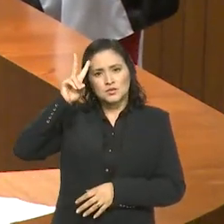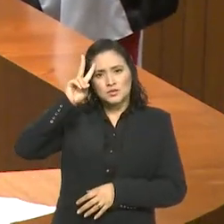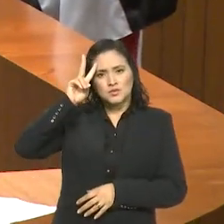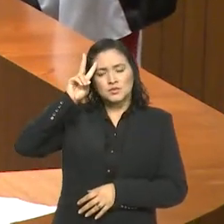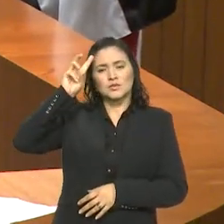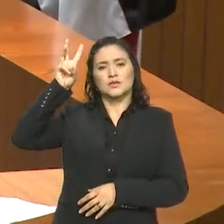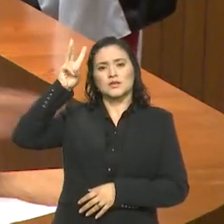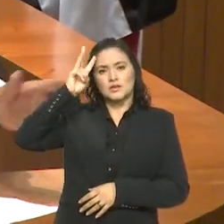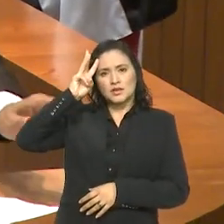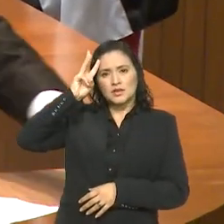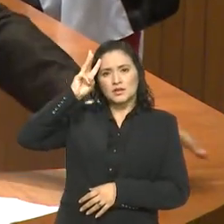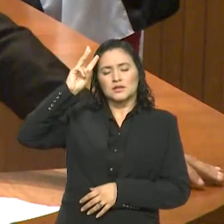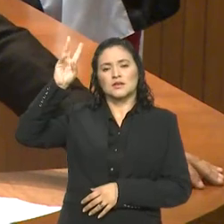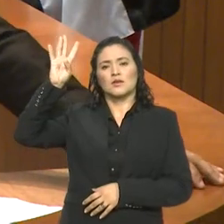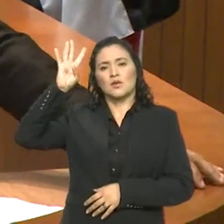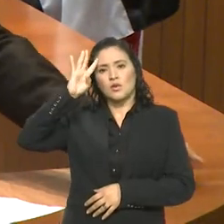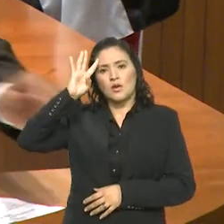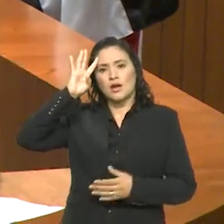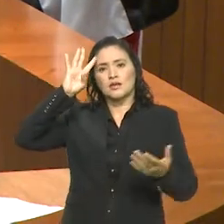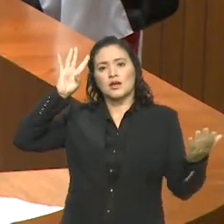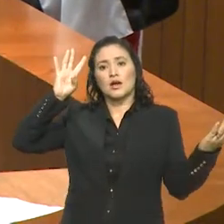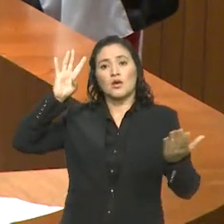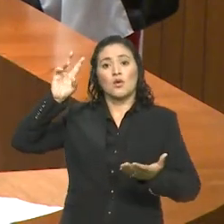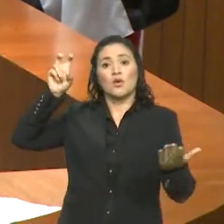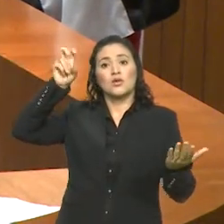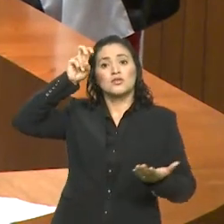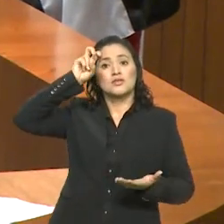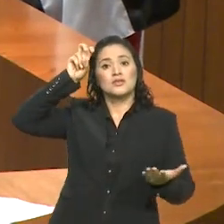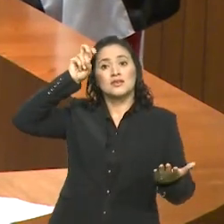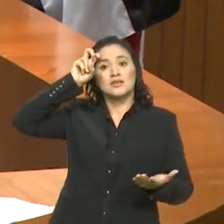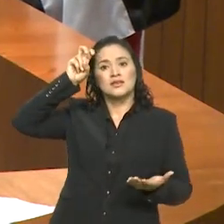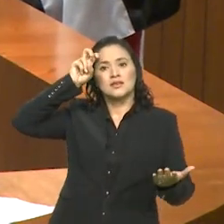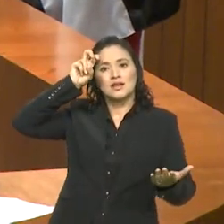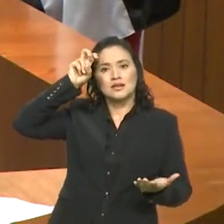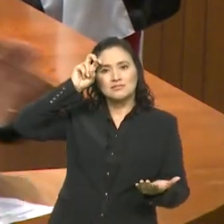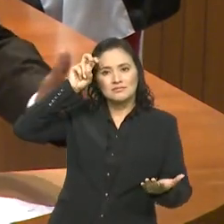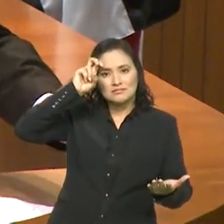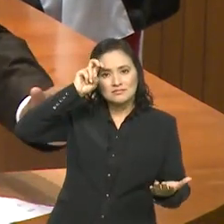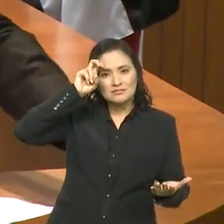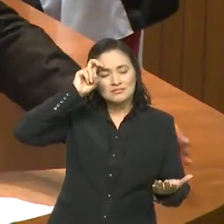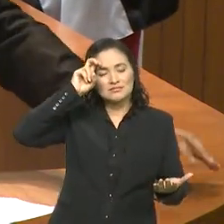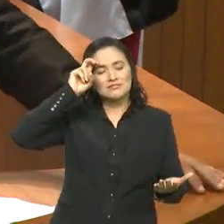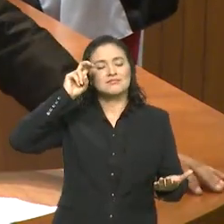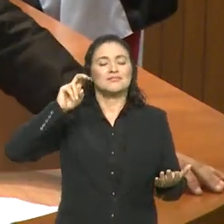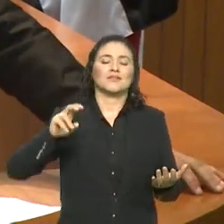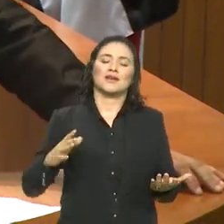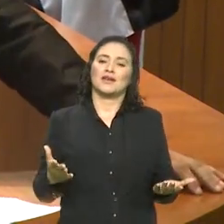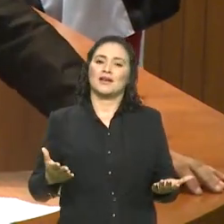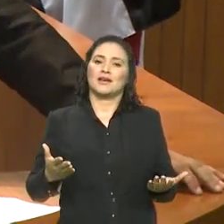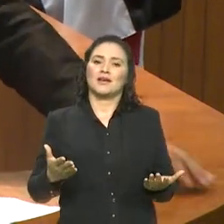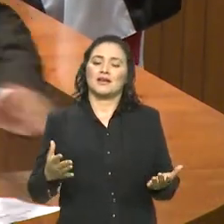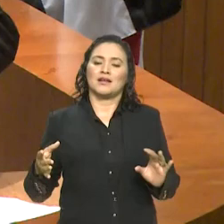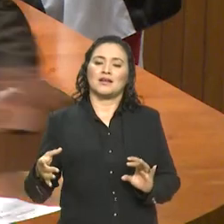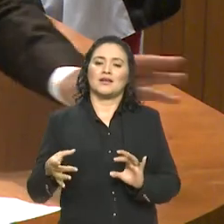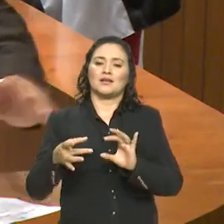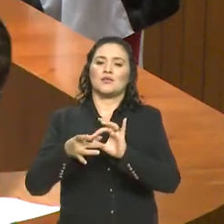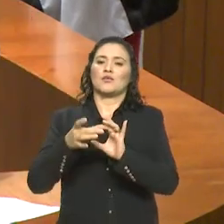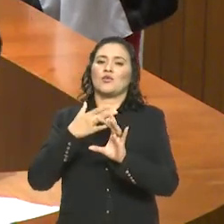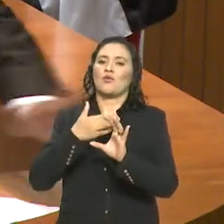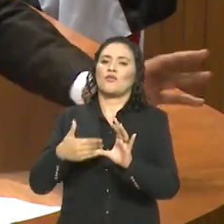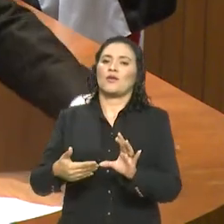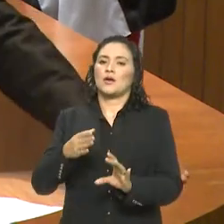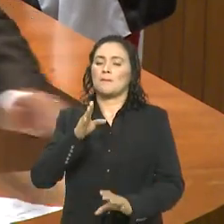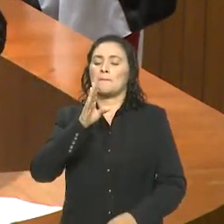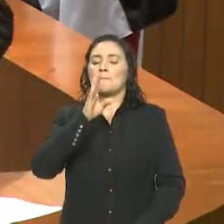aqui na quarta. Hoje é quinta-feira. Estão calados. Continuam calados. Mudos.